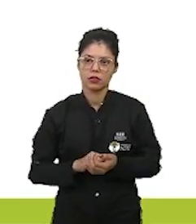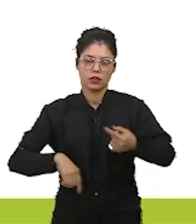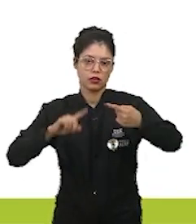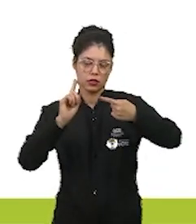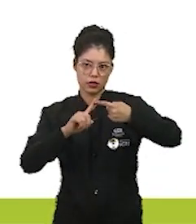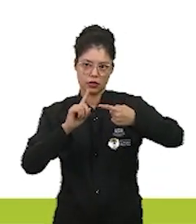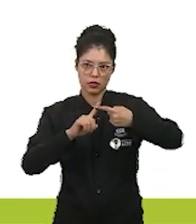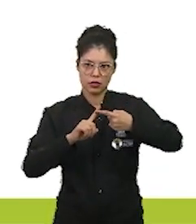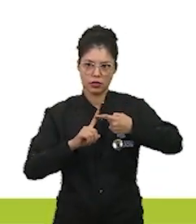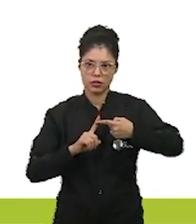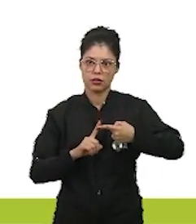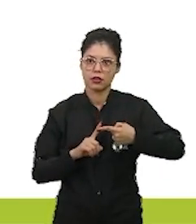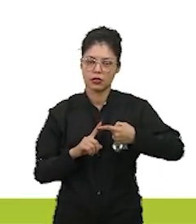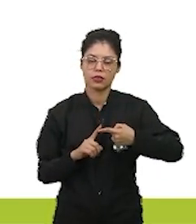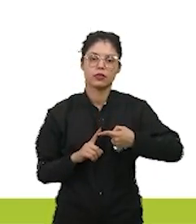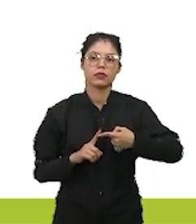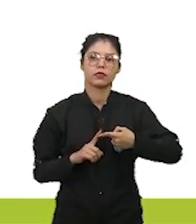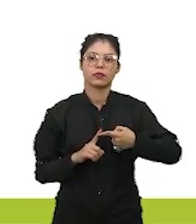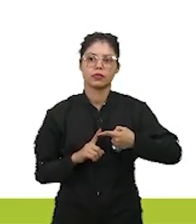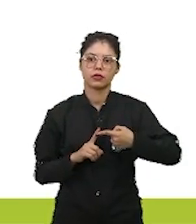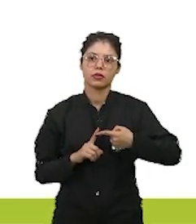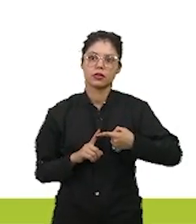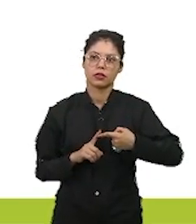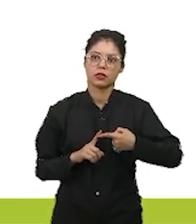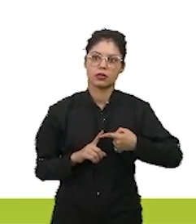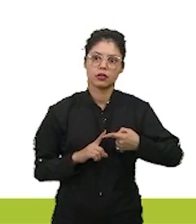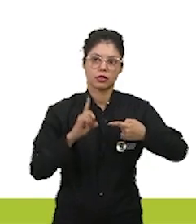metamorfismo, né? Essa palavra aí que quer confundir. Vamos lá.